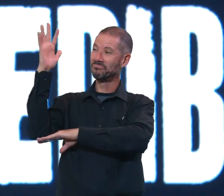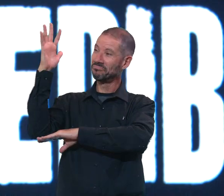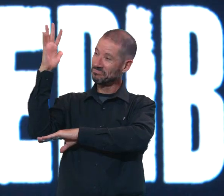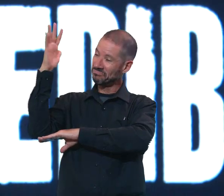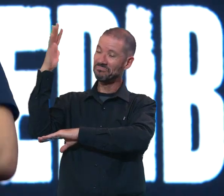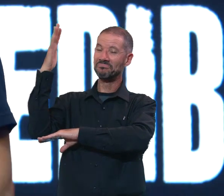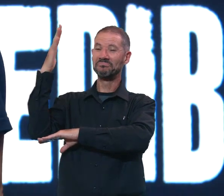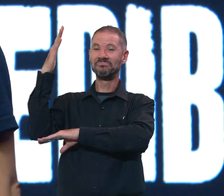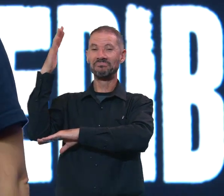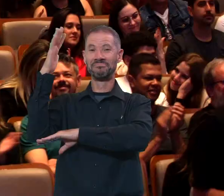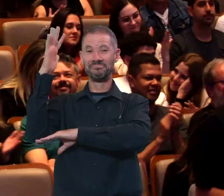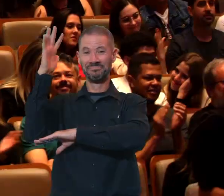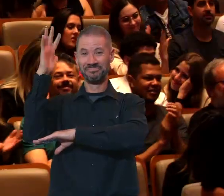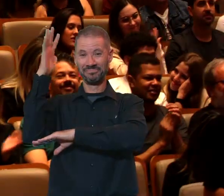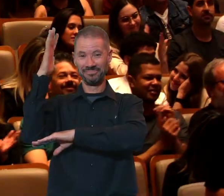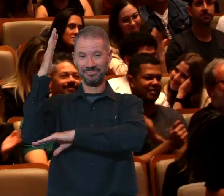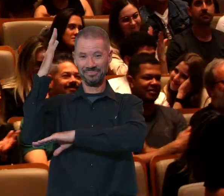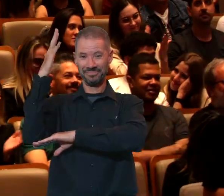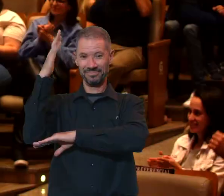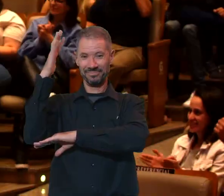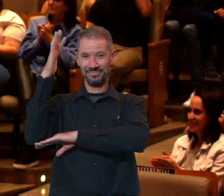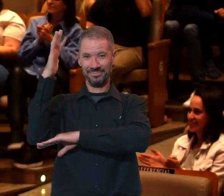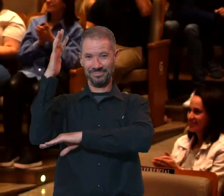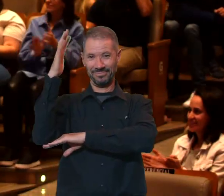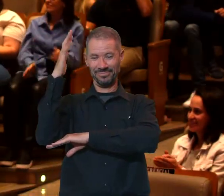Você viu só como é que é o negócio?